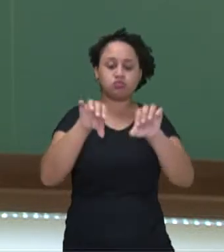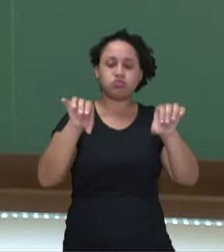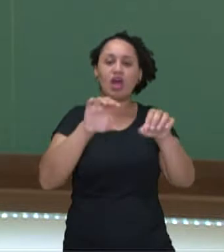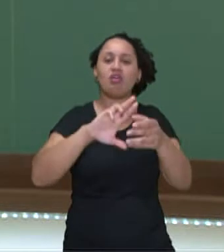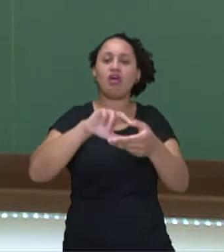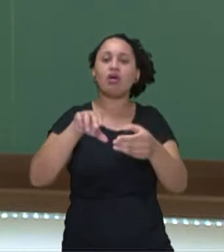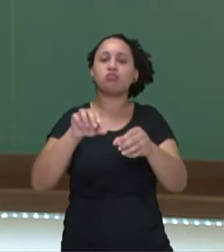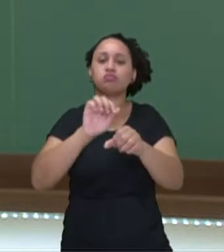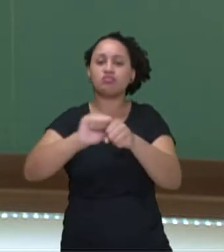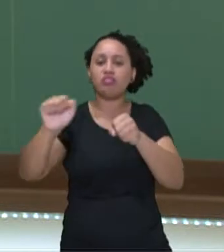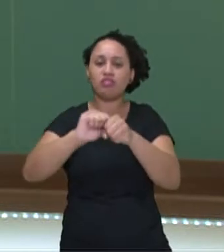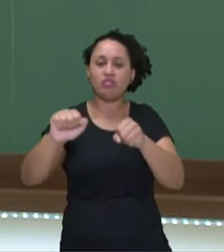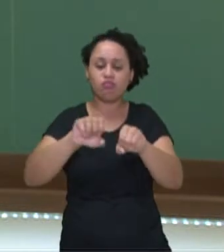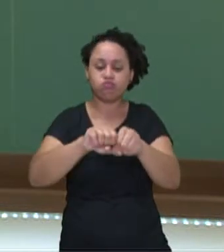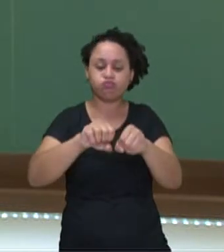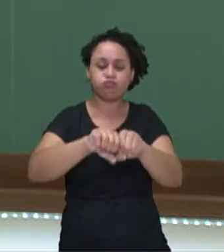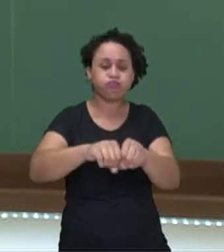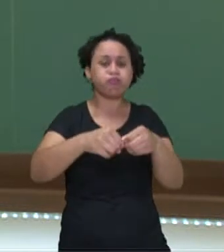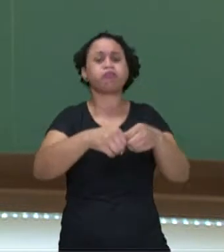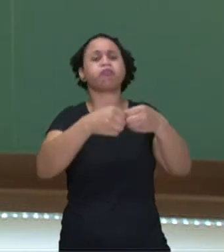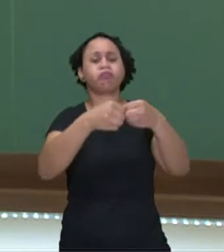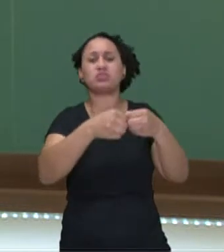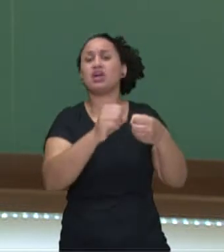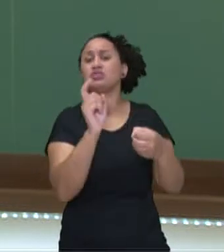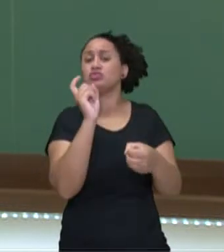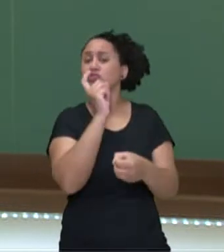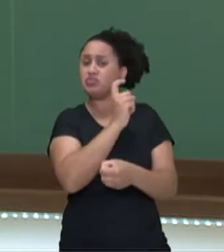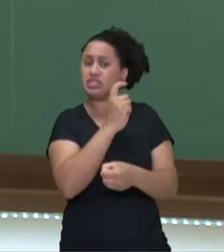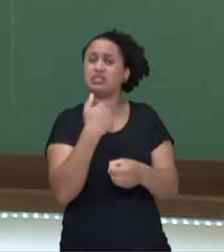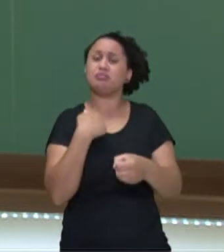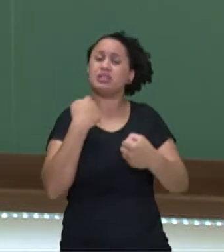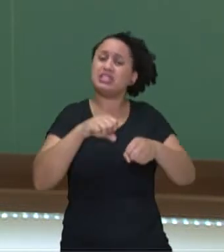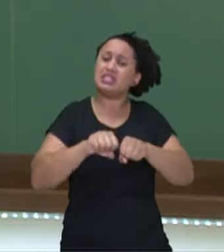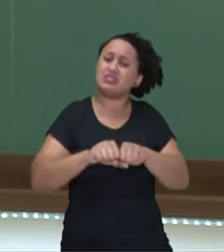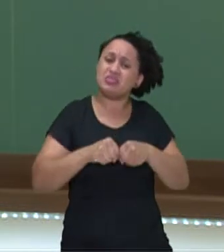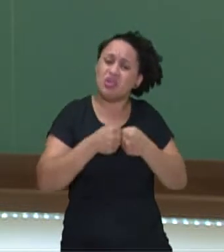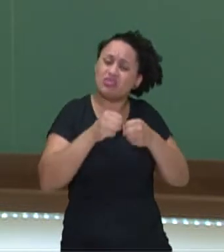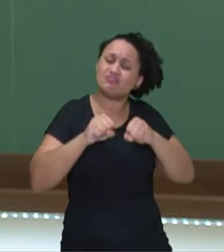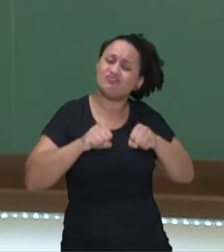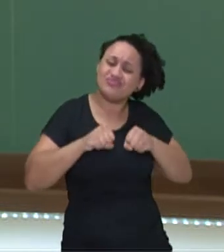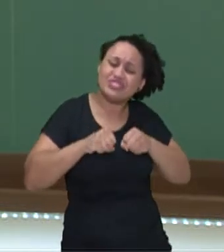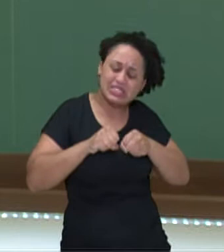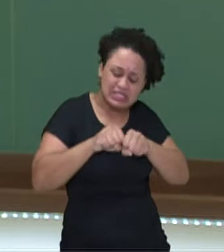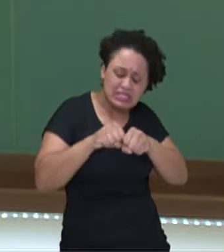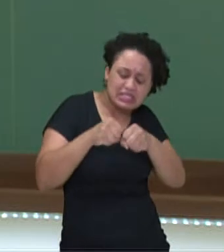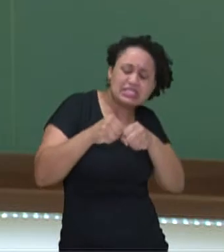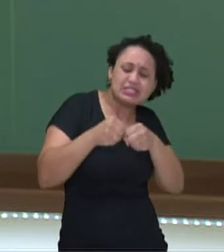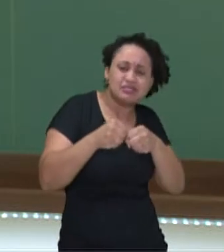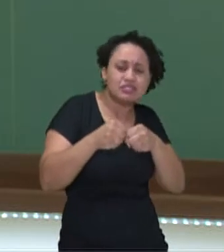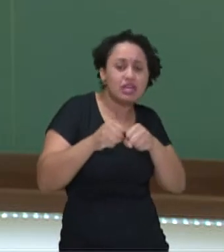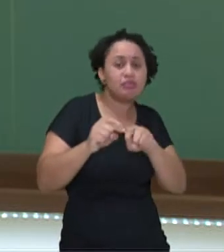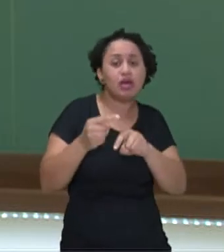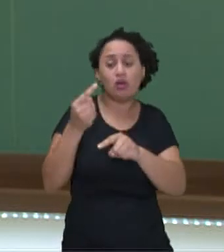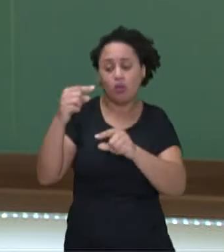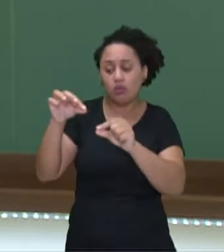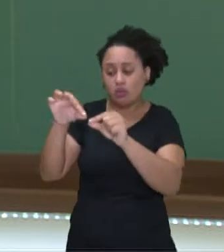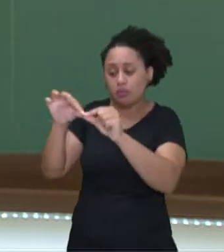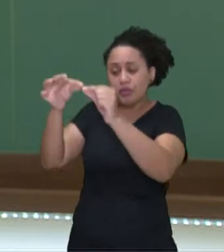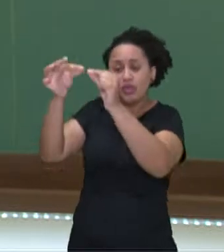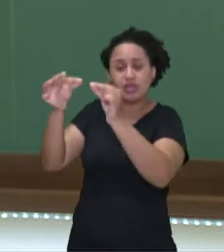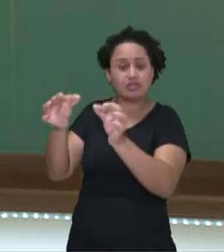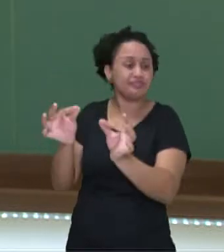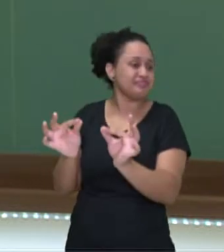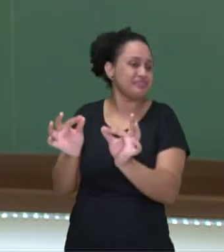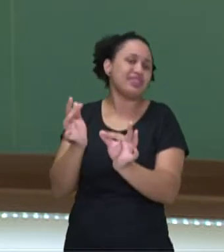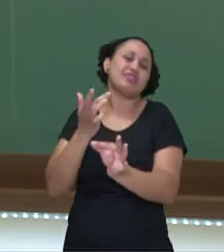palitos de fósforo pode ser muito difícil, você vai precisar de uma força muito grande, mas um palitinho só se